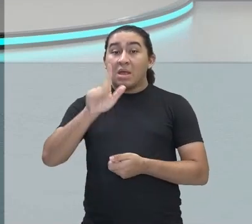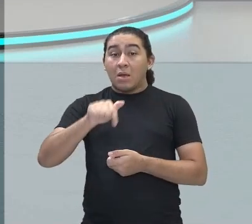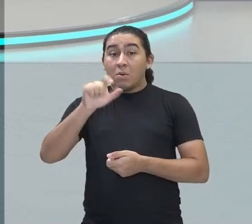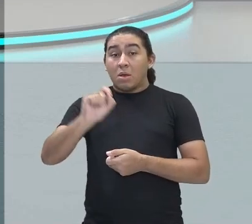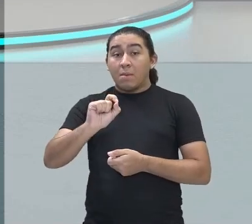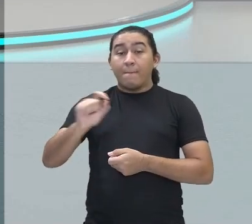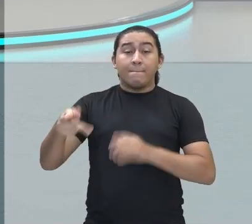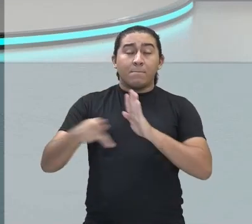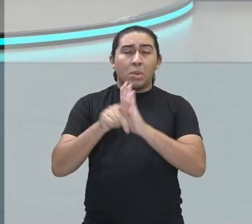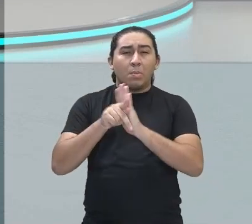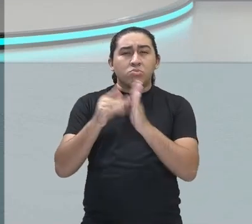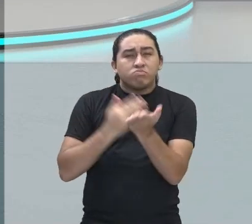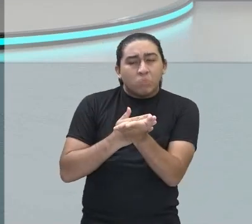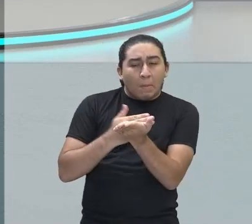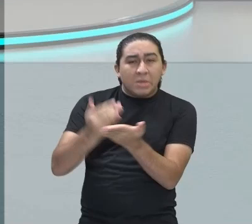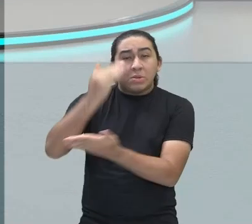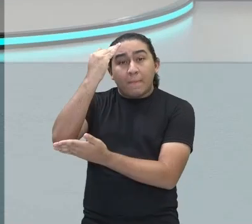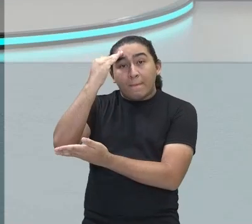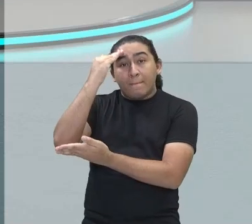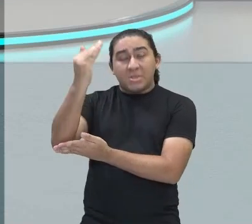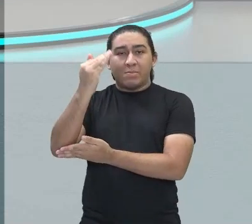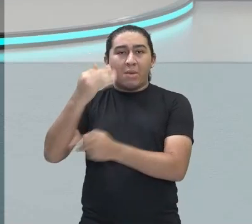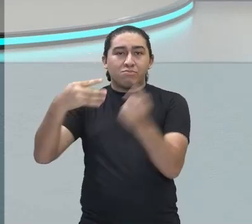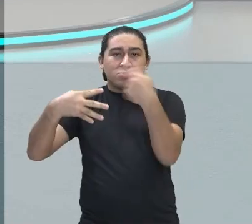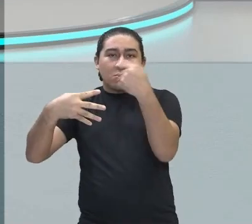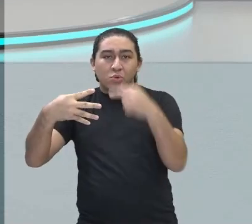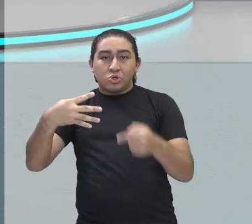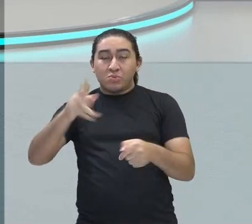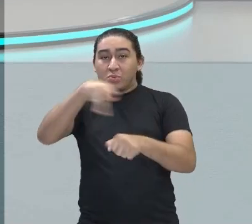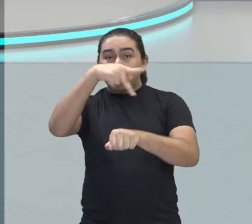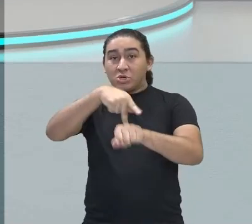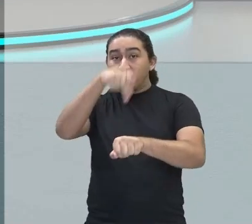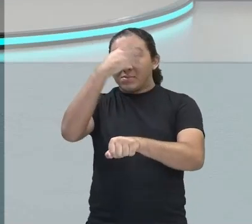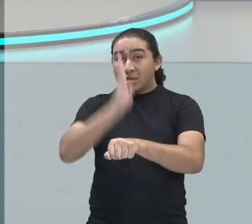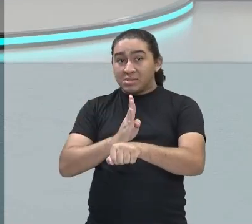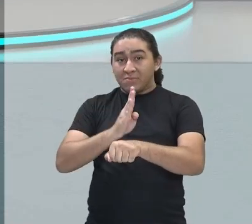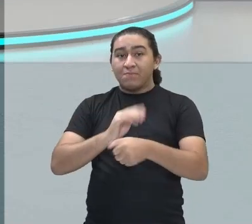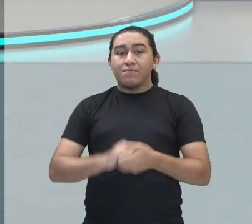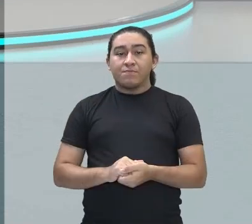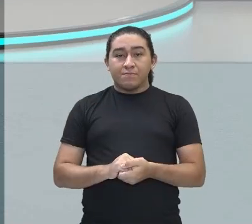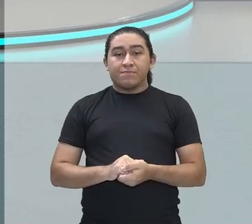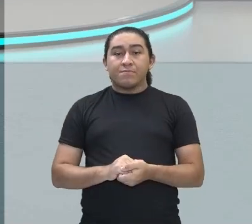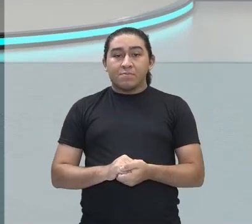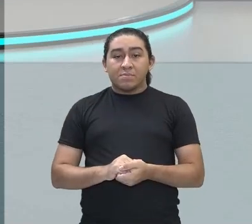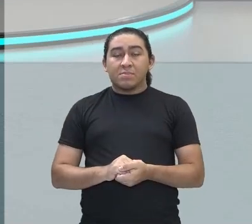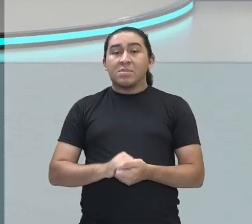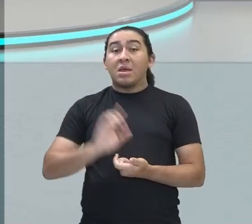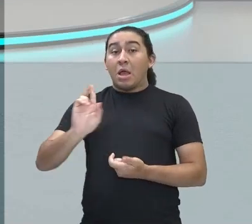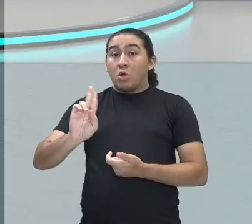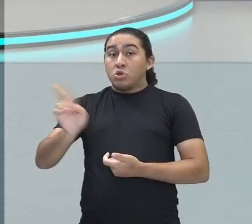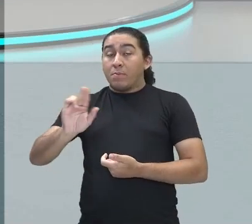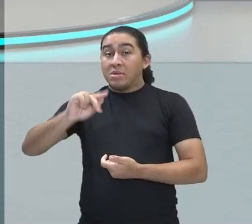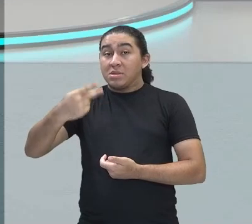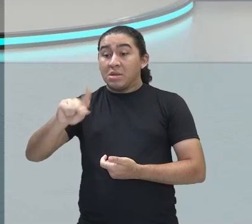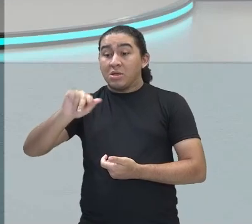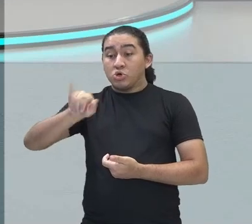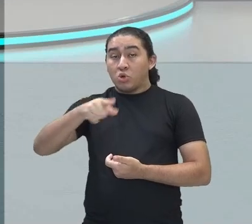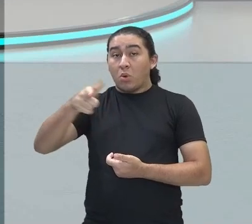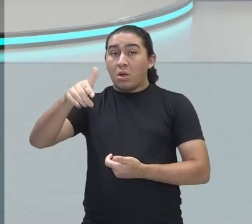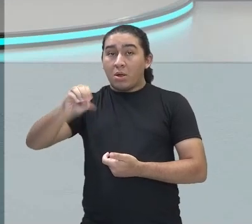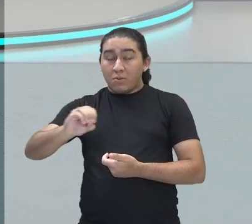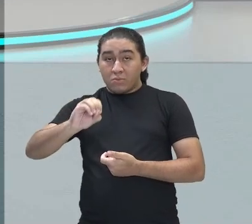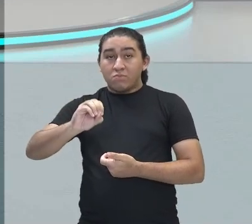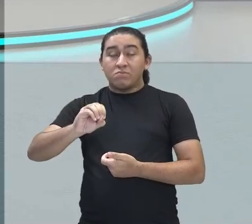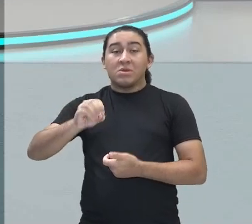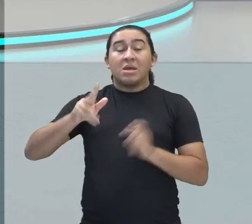o precursor do simbolismo no Brasil. João da Cruz e Souza foi um poeta brasileiro nascido